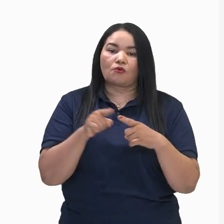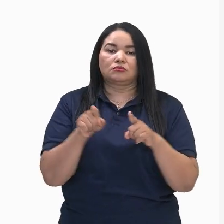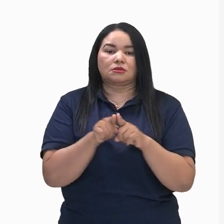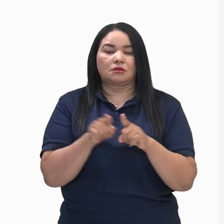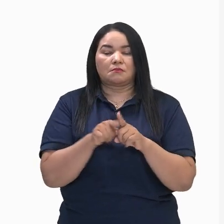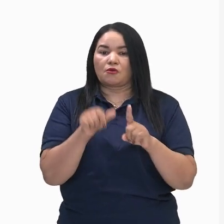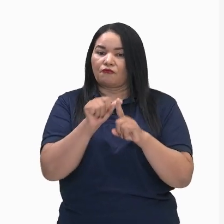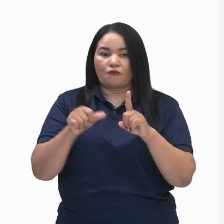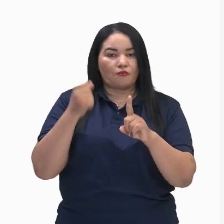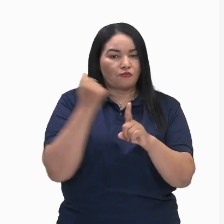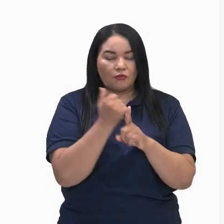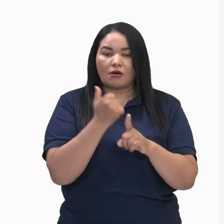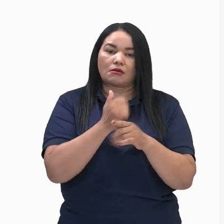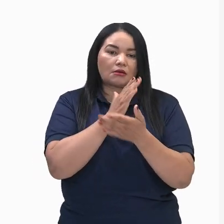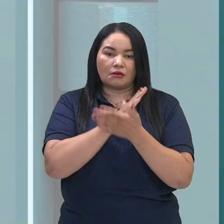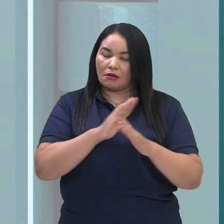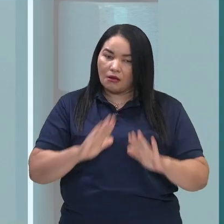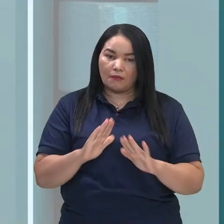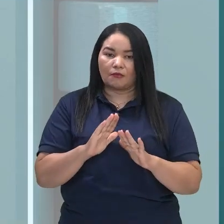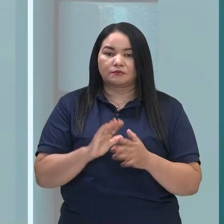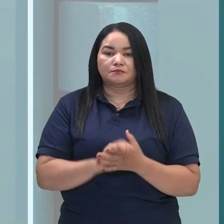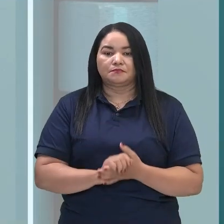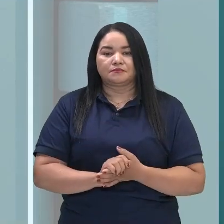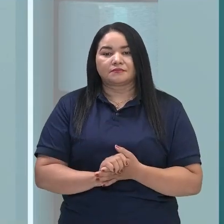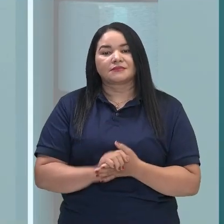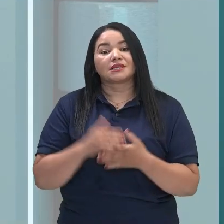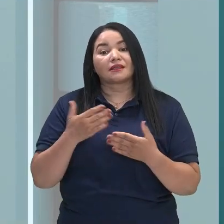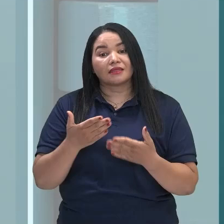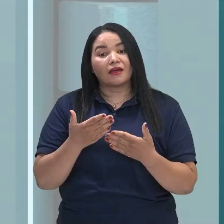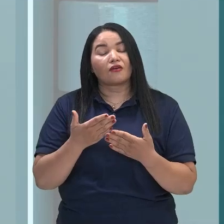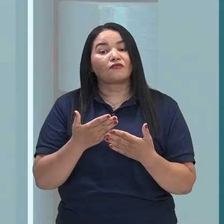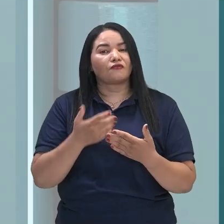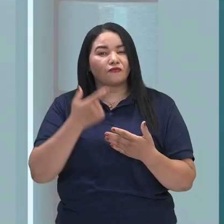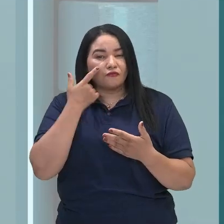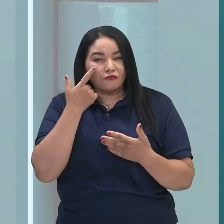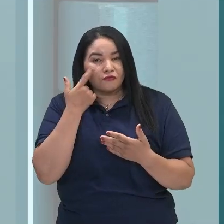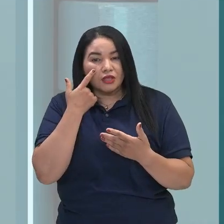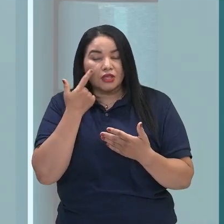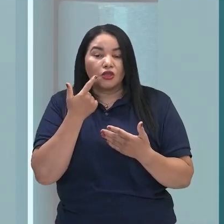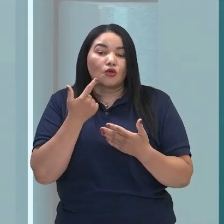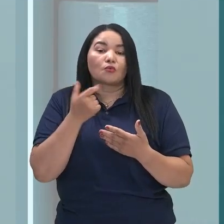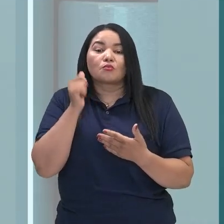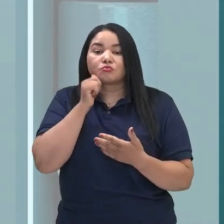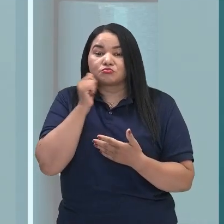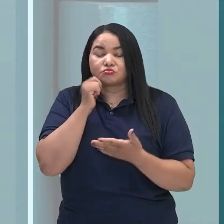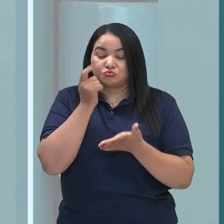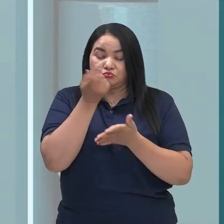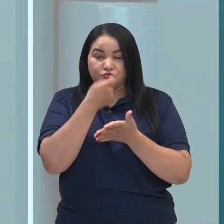feminicídio. Veja que a autora, né, ela pegou, falou